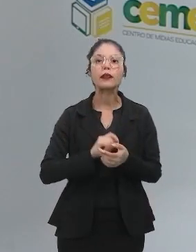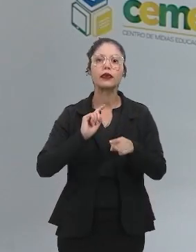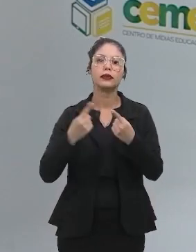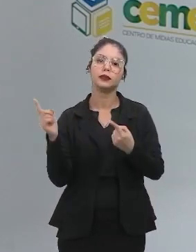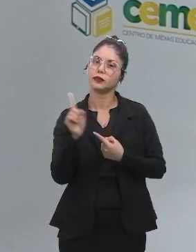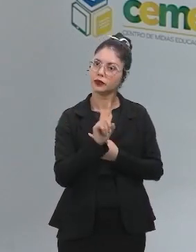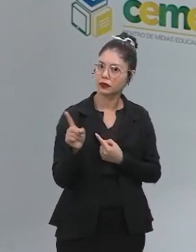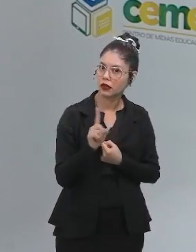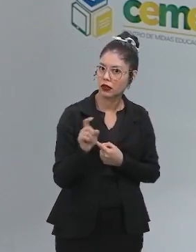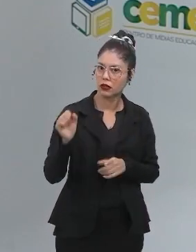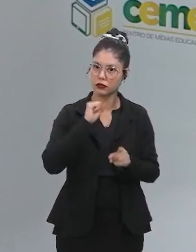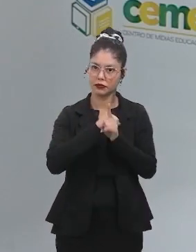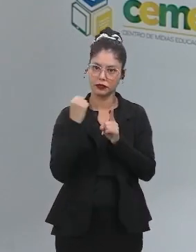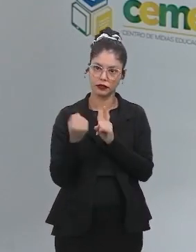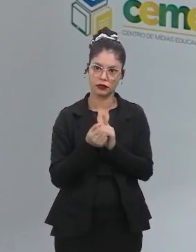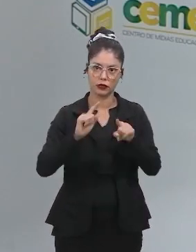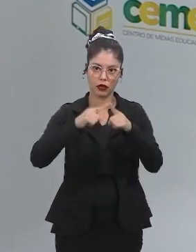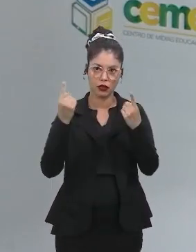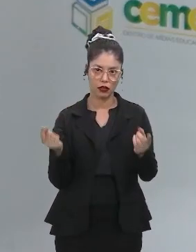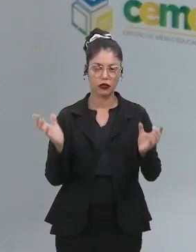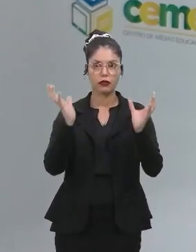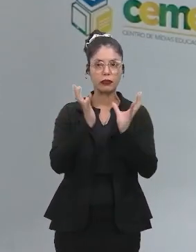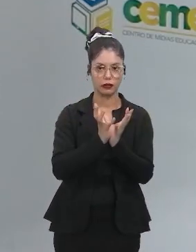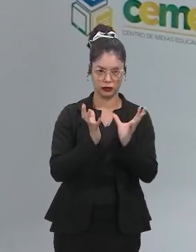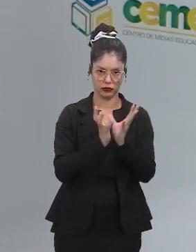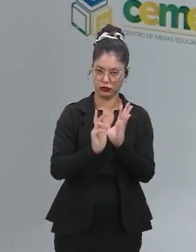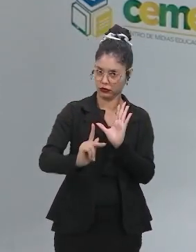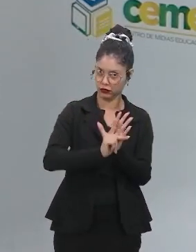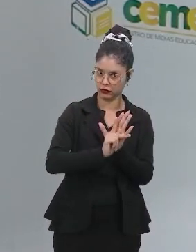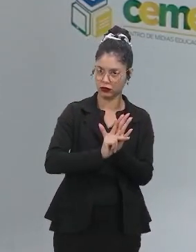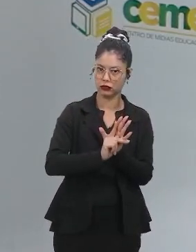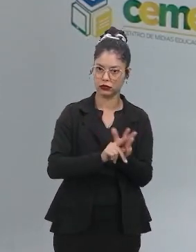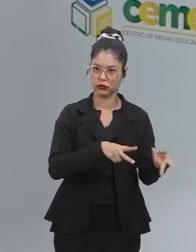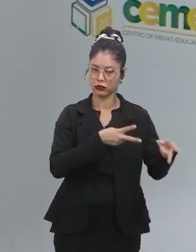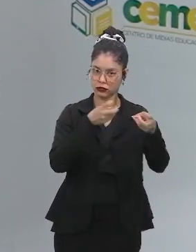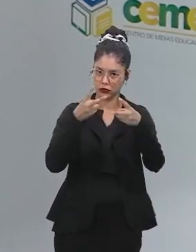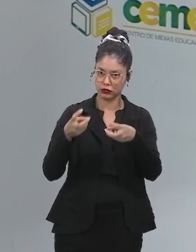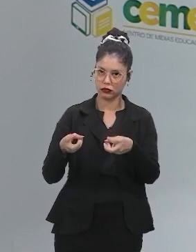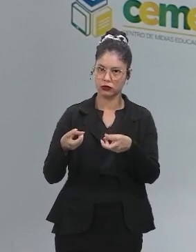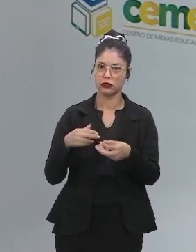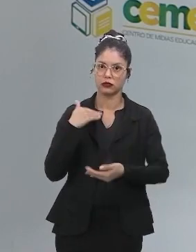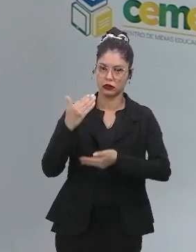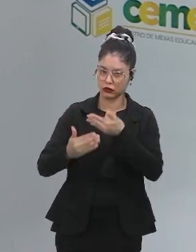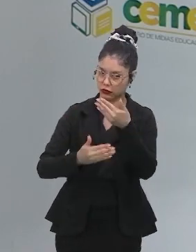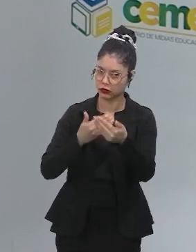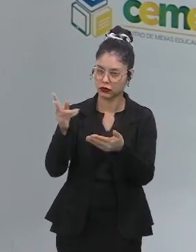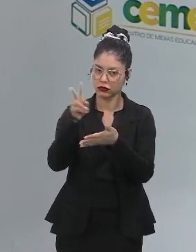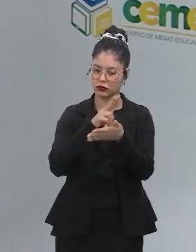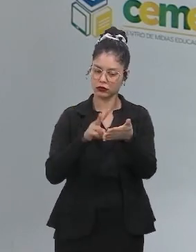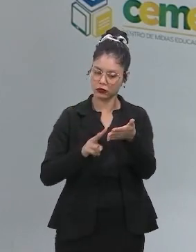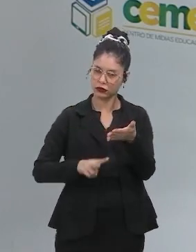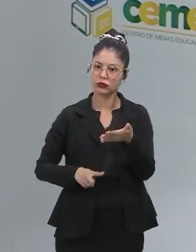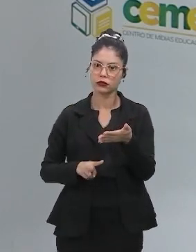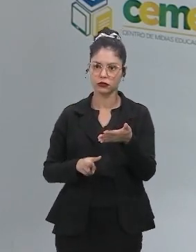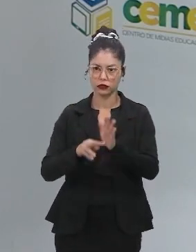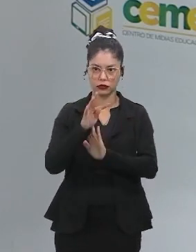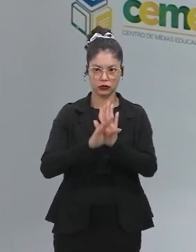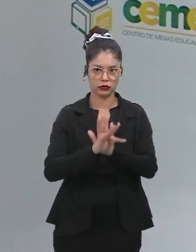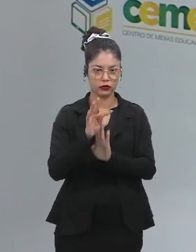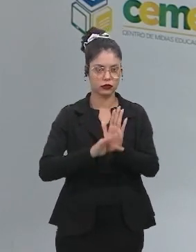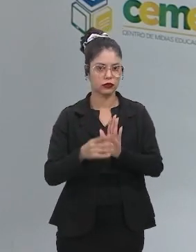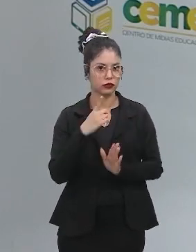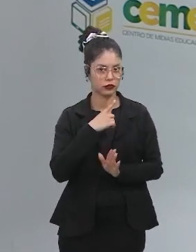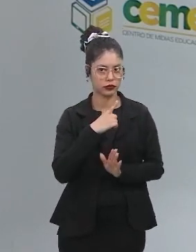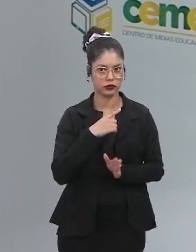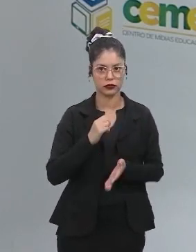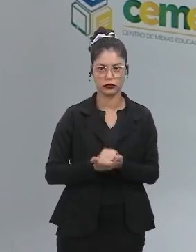não exatamente sociedade, mas é um grupo específico. Nós percebemos durante toda a leitura do texto que se